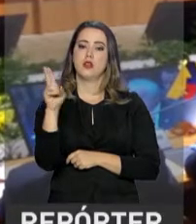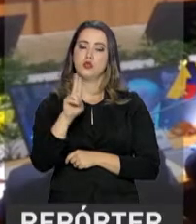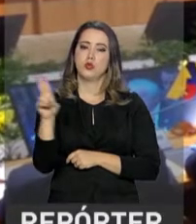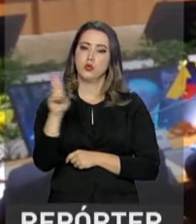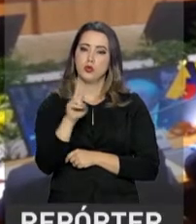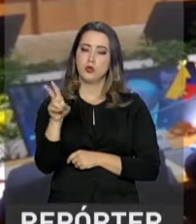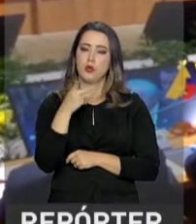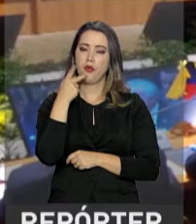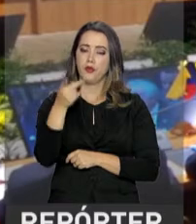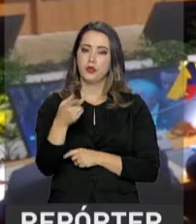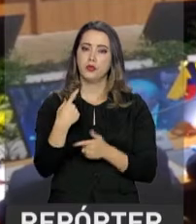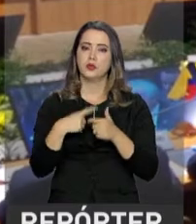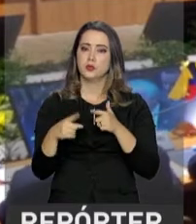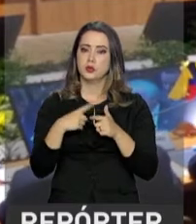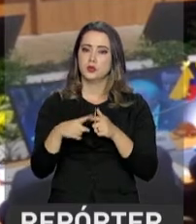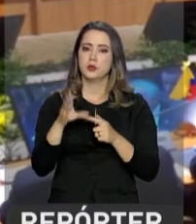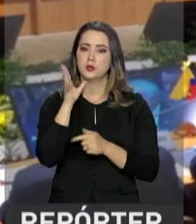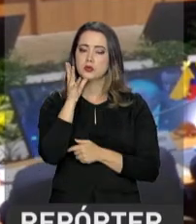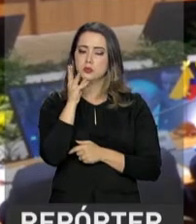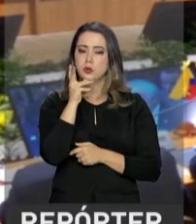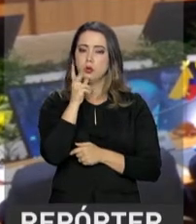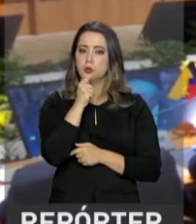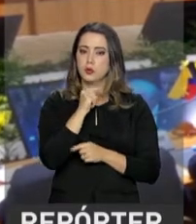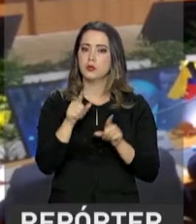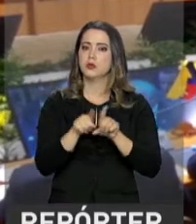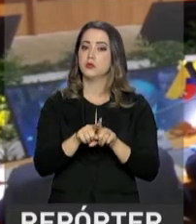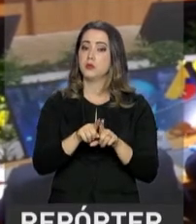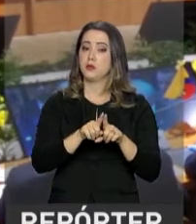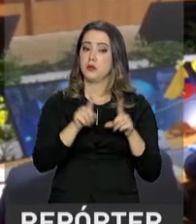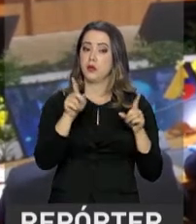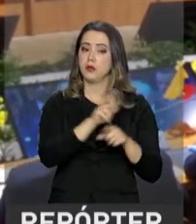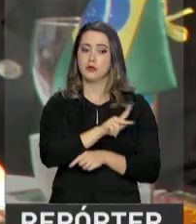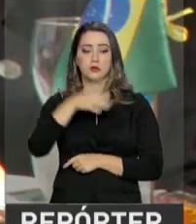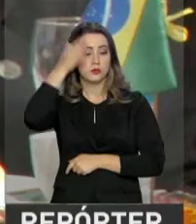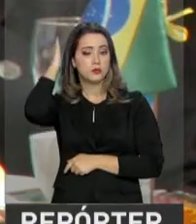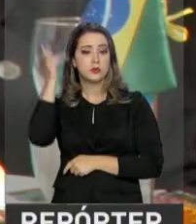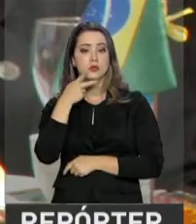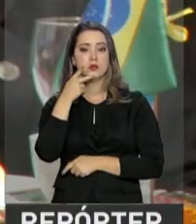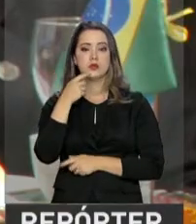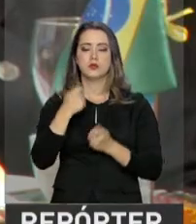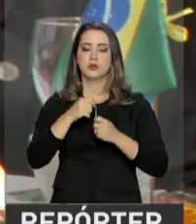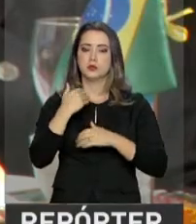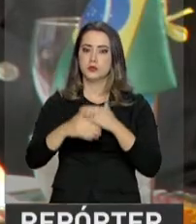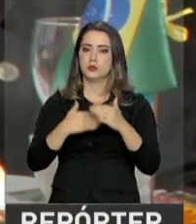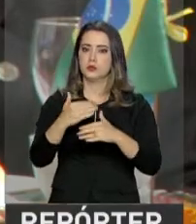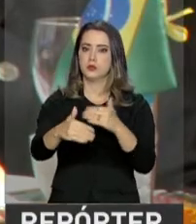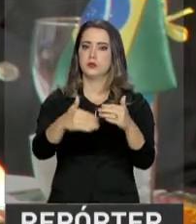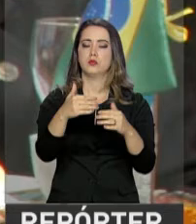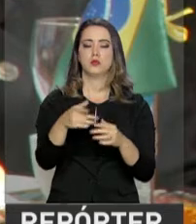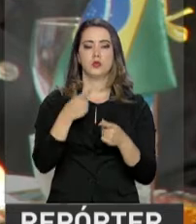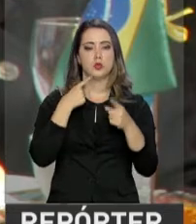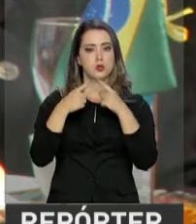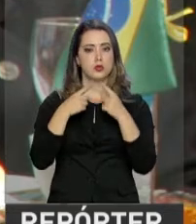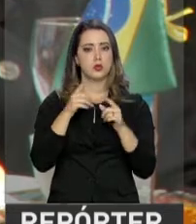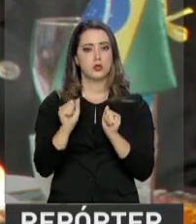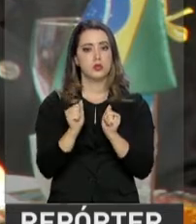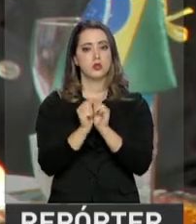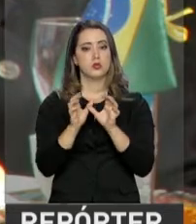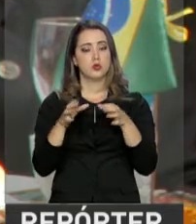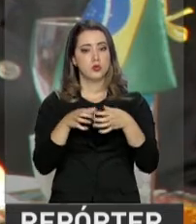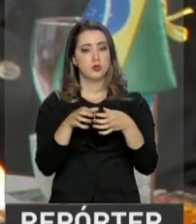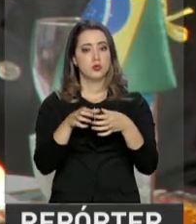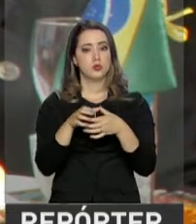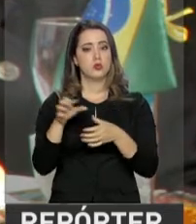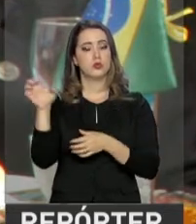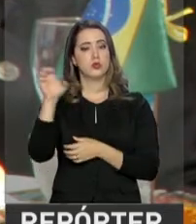já o presidente michel temer defendeu a continuidade do diálogo com os europeus nosso trabalho há de ser um trabalho cada vez mais de